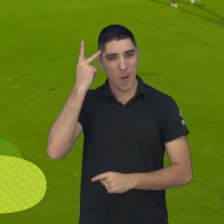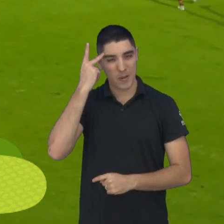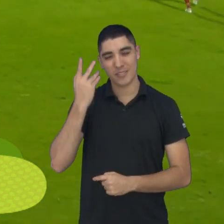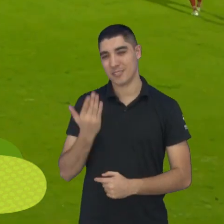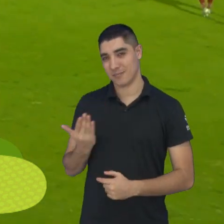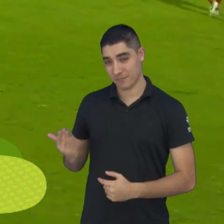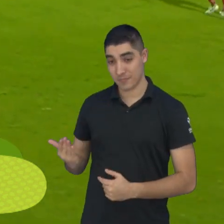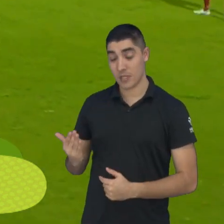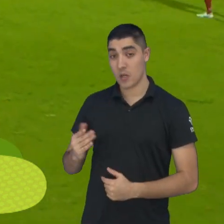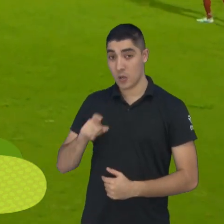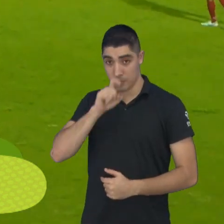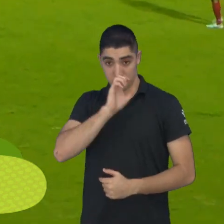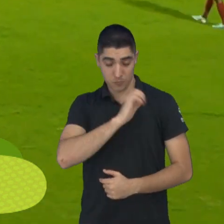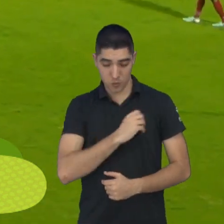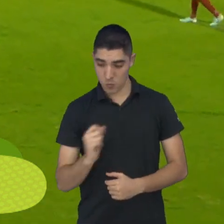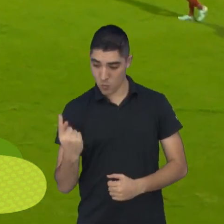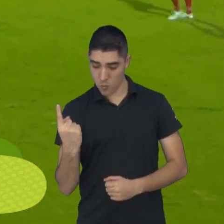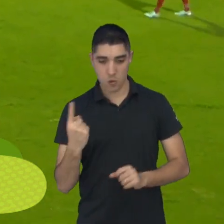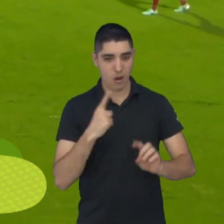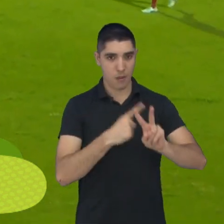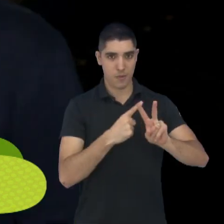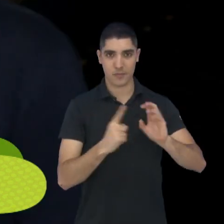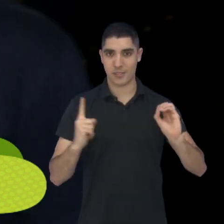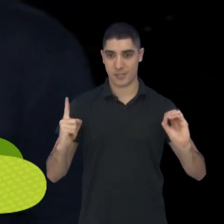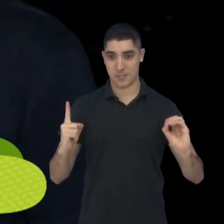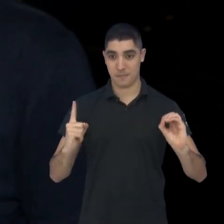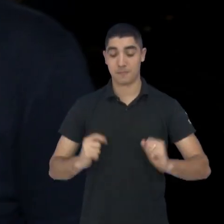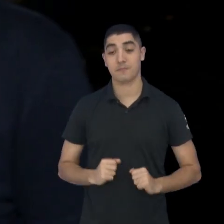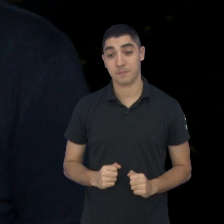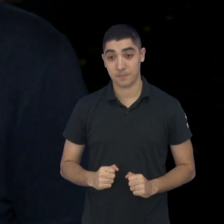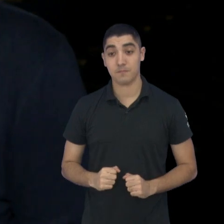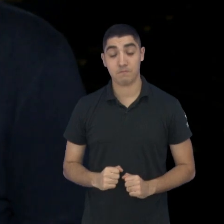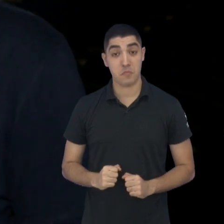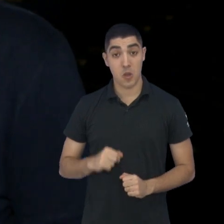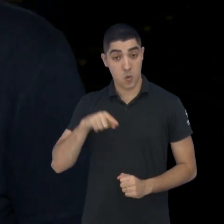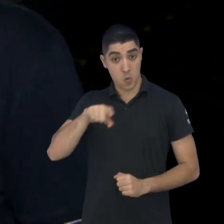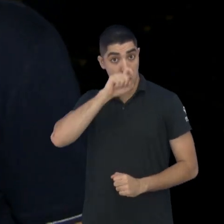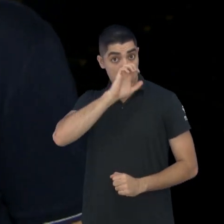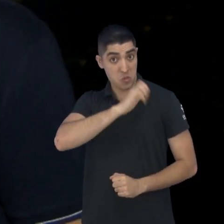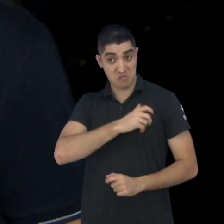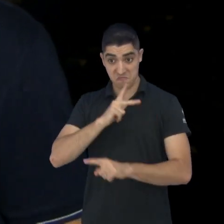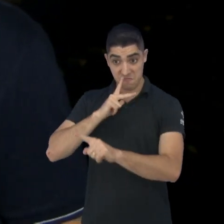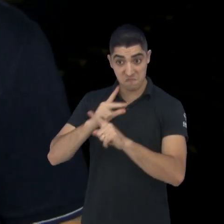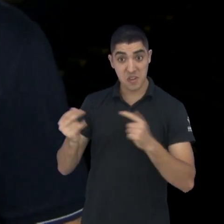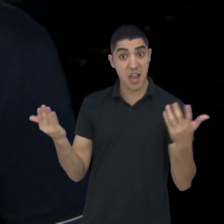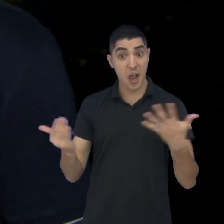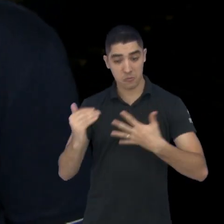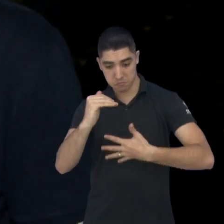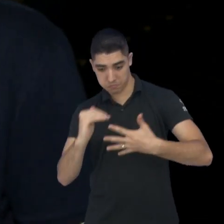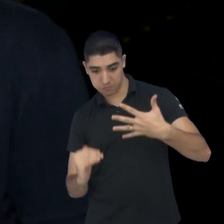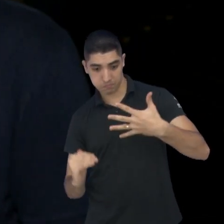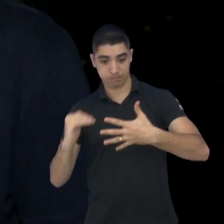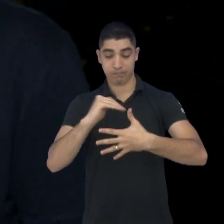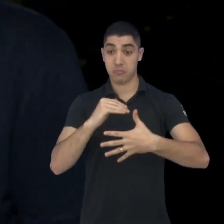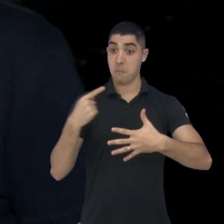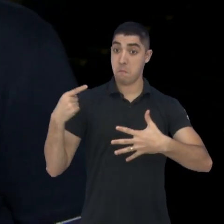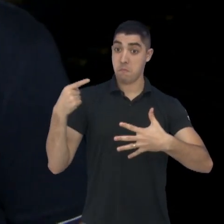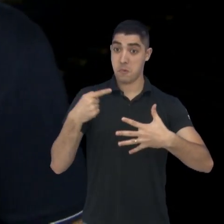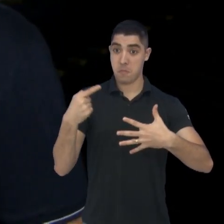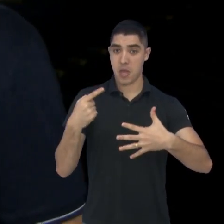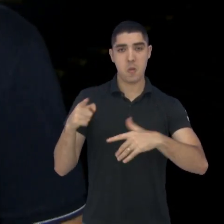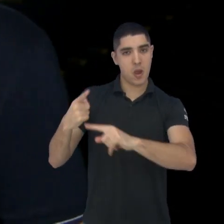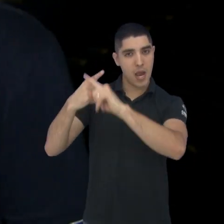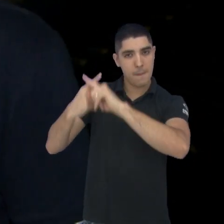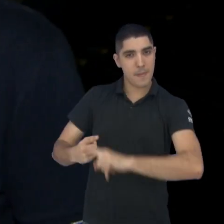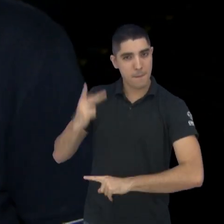José 1, Capivariano 0. Com a vitória, o São José chega à liderança do Campeonato Paulista da Série